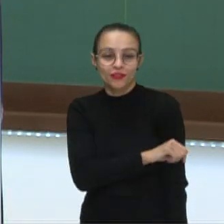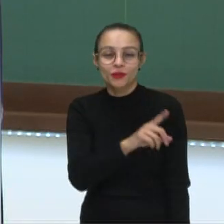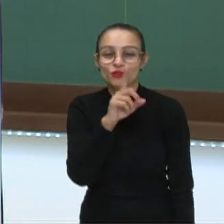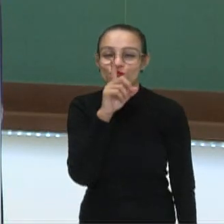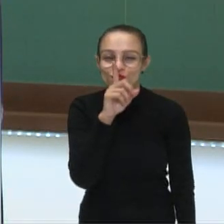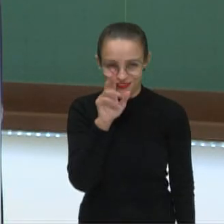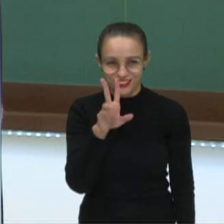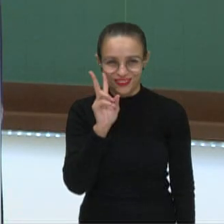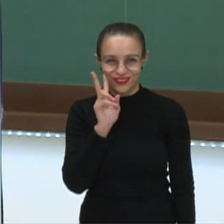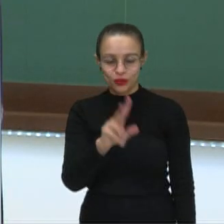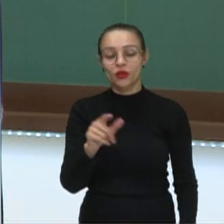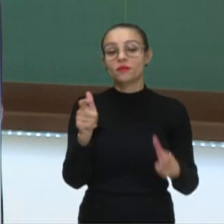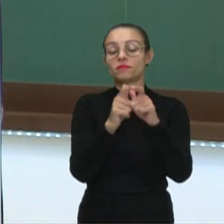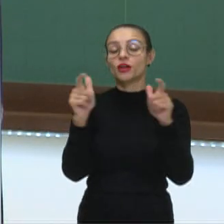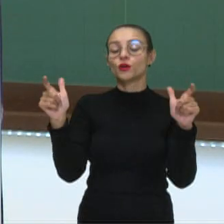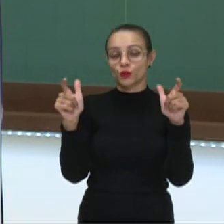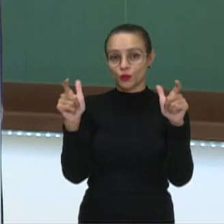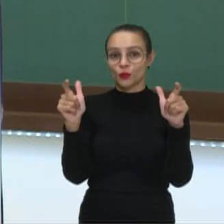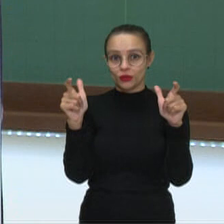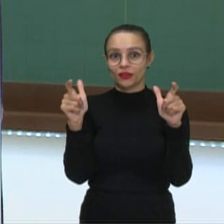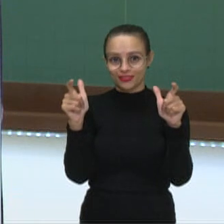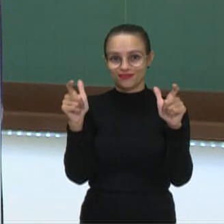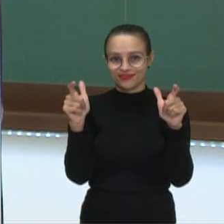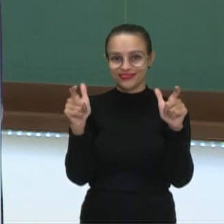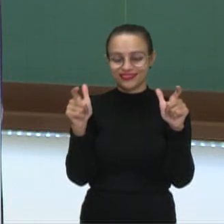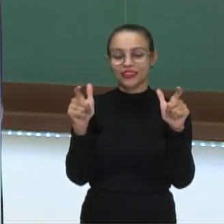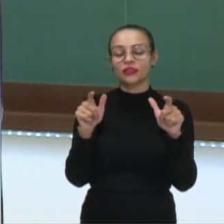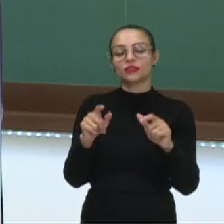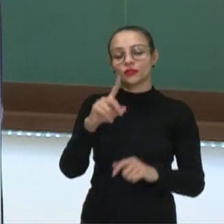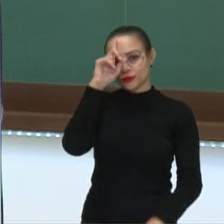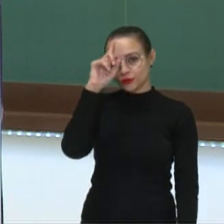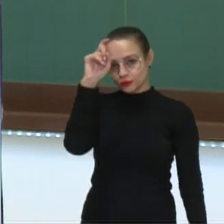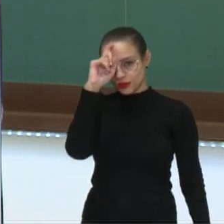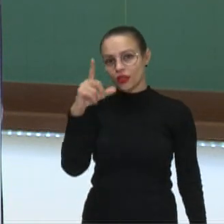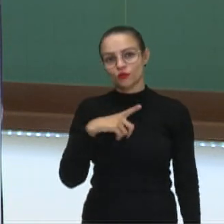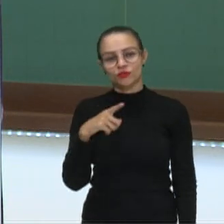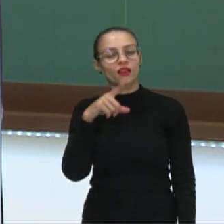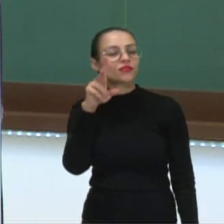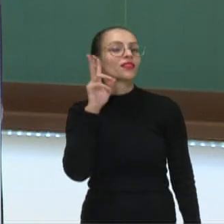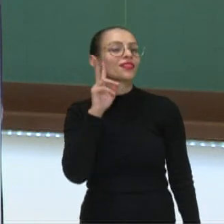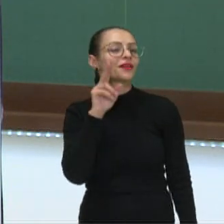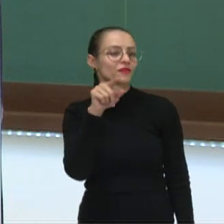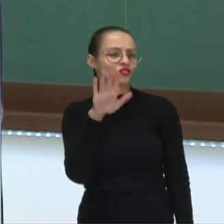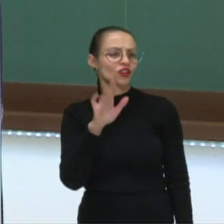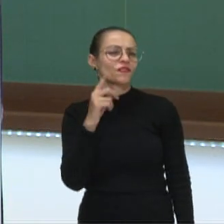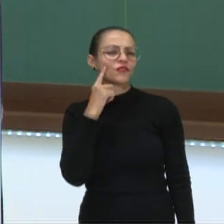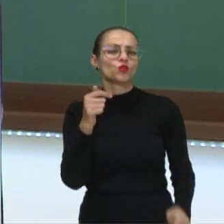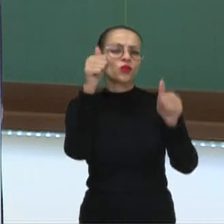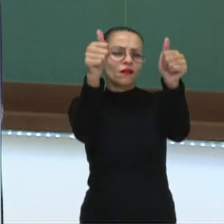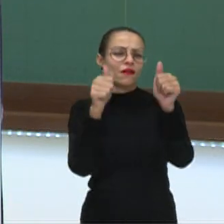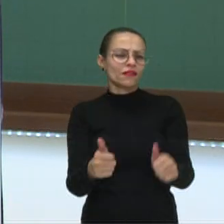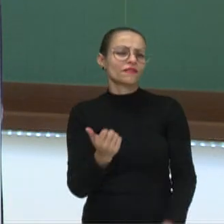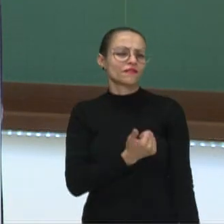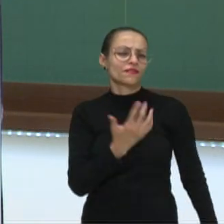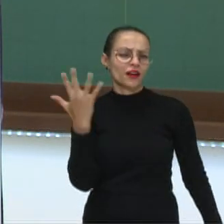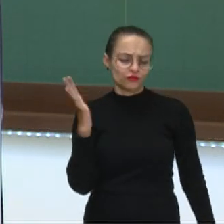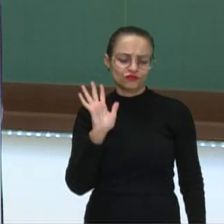A maioria dos hospitais e consultórios tem aquele cartaz. Puxe pela memória, você já viu vários cartazes por